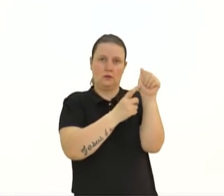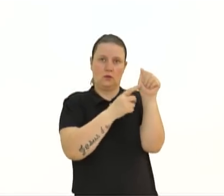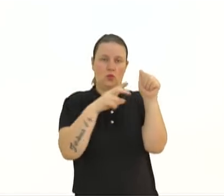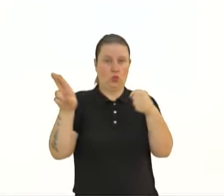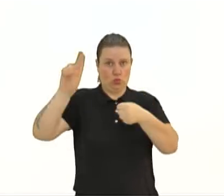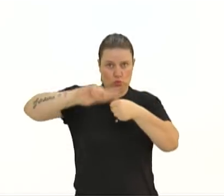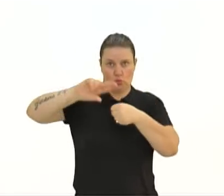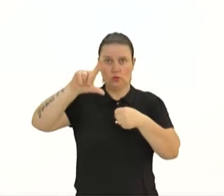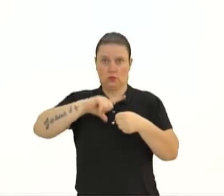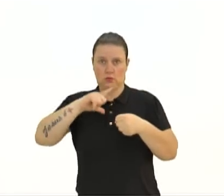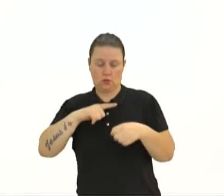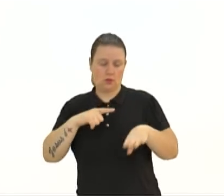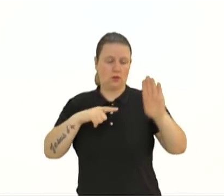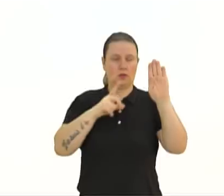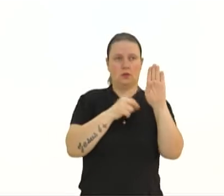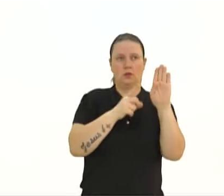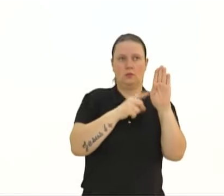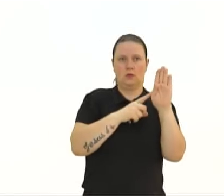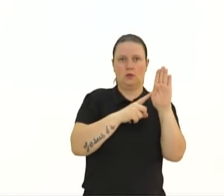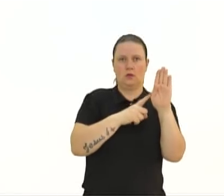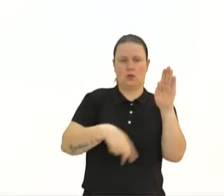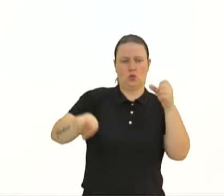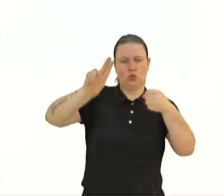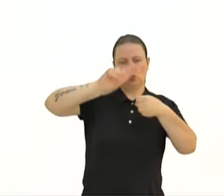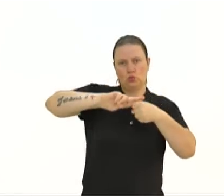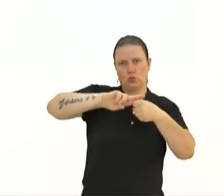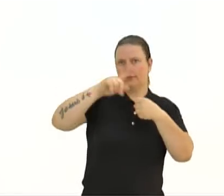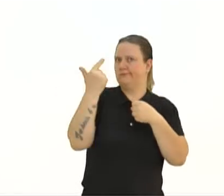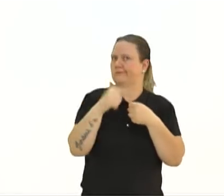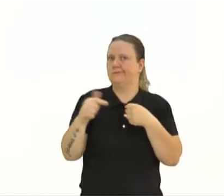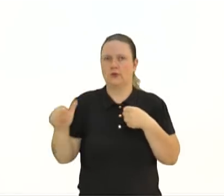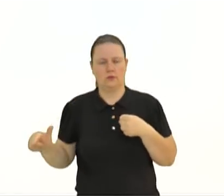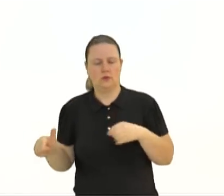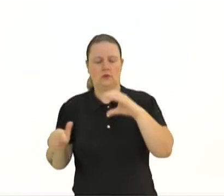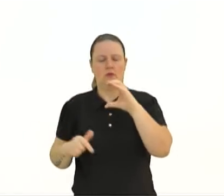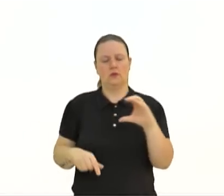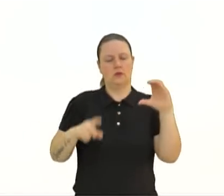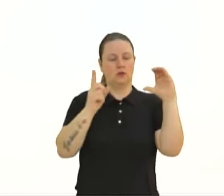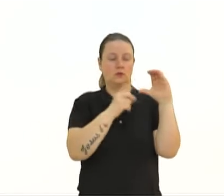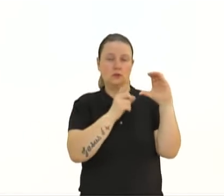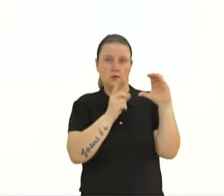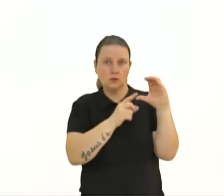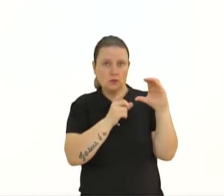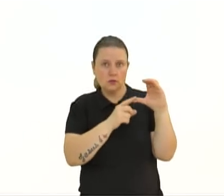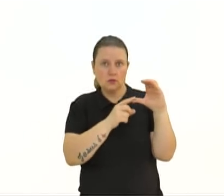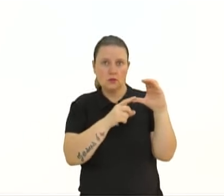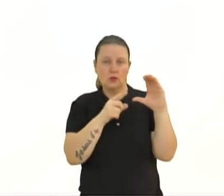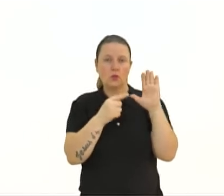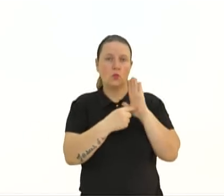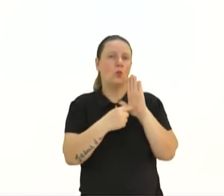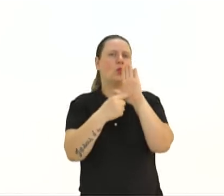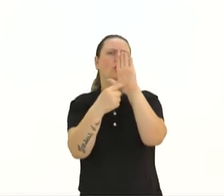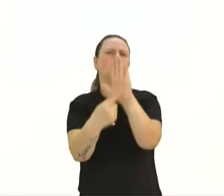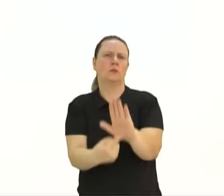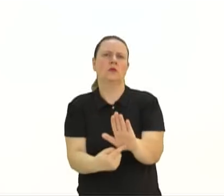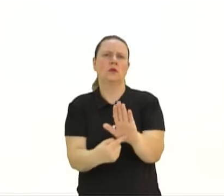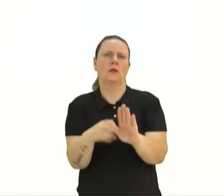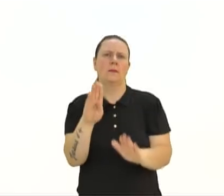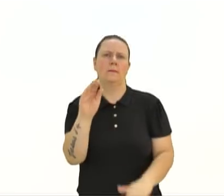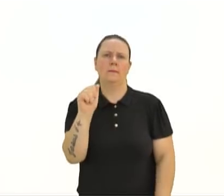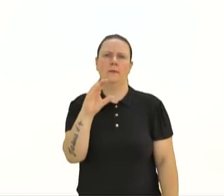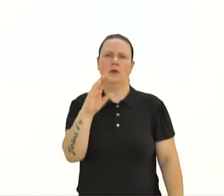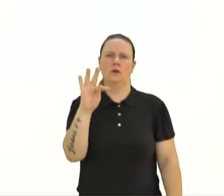célula procarionte. Então, eu tenho dentro do mesmo local, em vermelho, uma célula